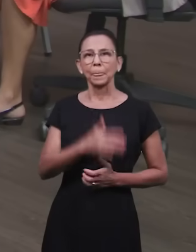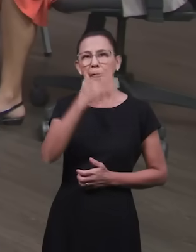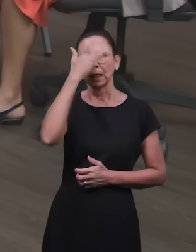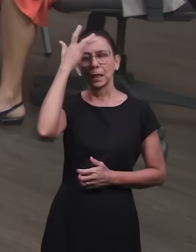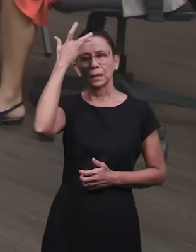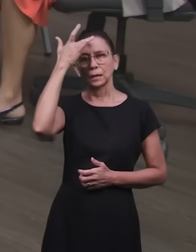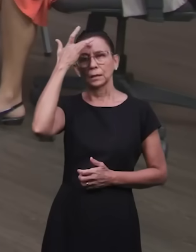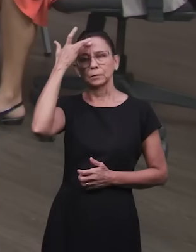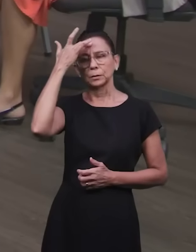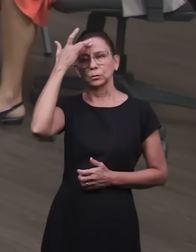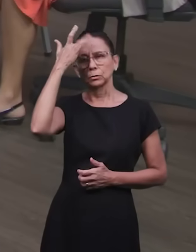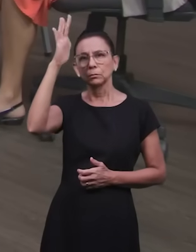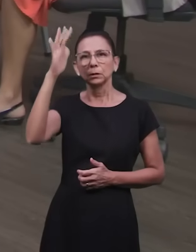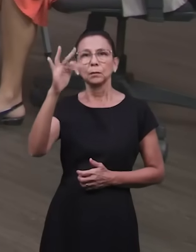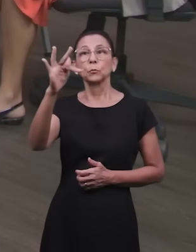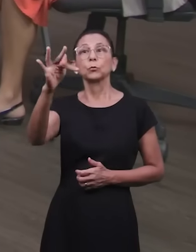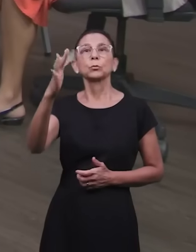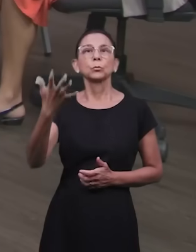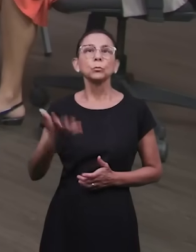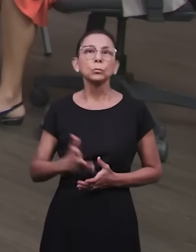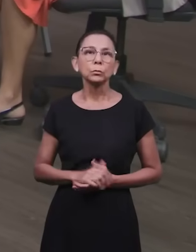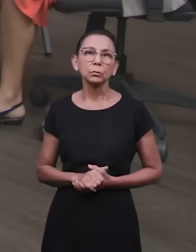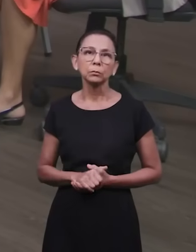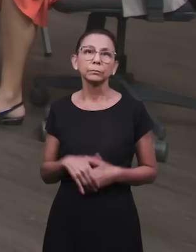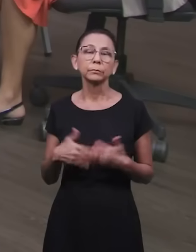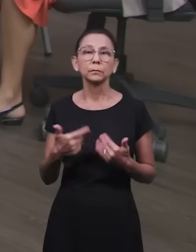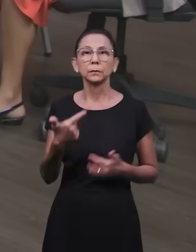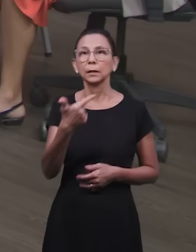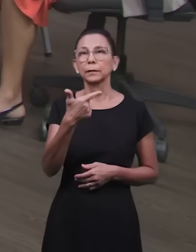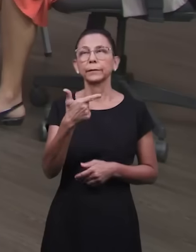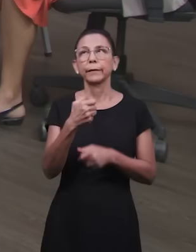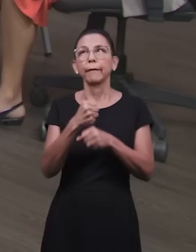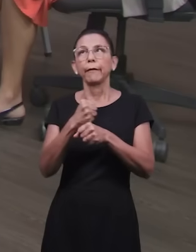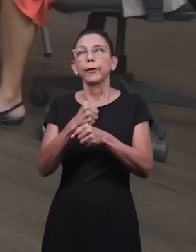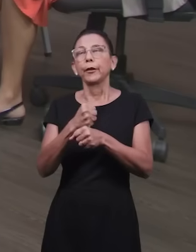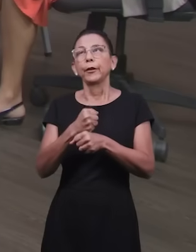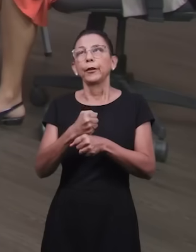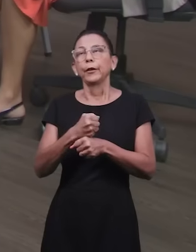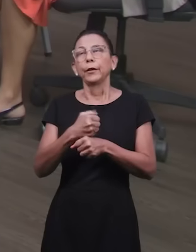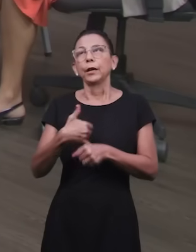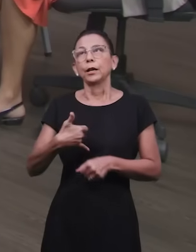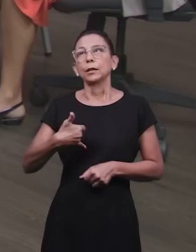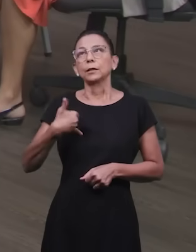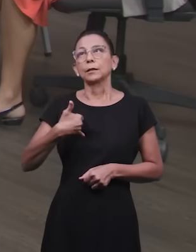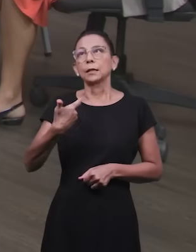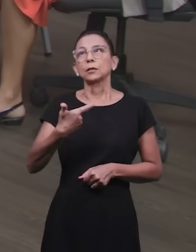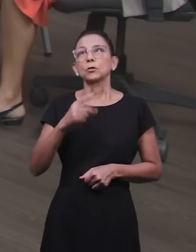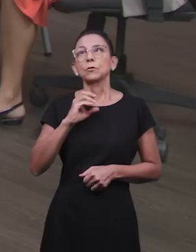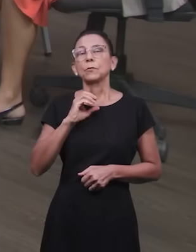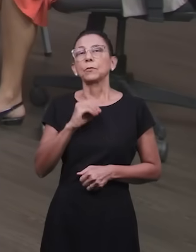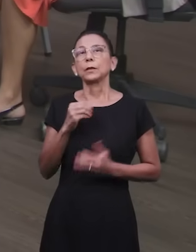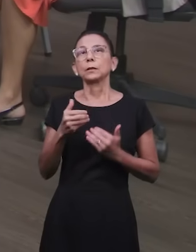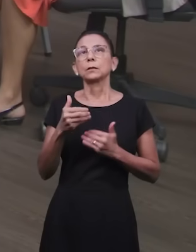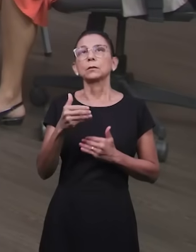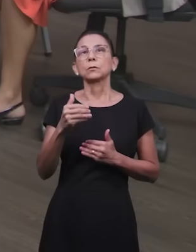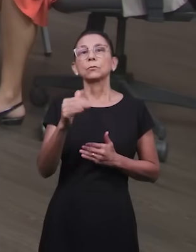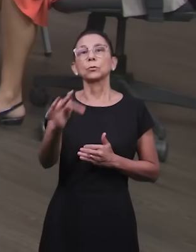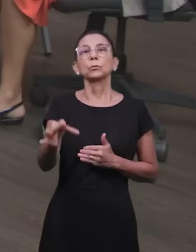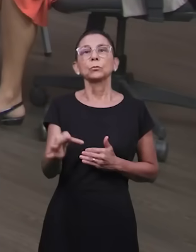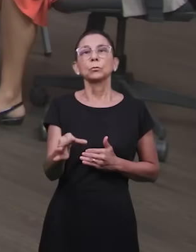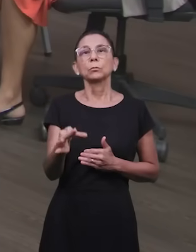possível. As pessoas não sabem do dia de amanhã, quanto mais daqui 20 anos. Será que eu vou gostar do que eu vou escolher hoje?